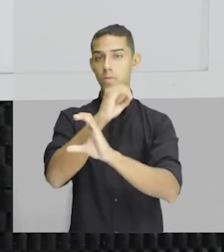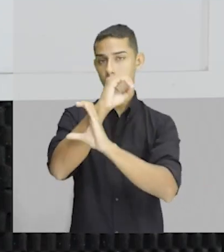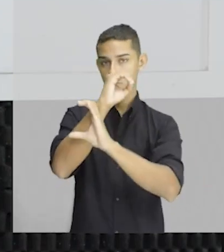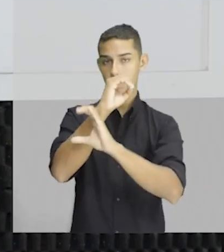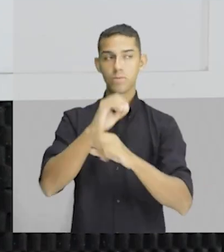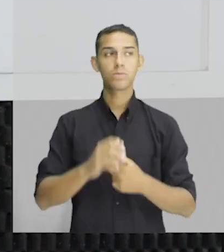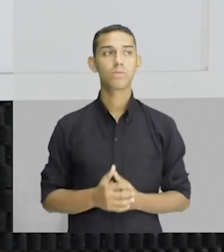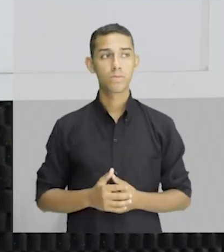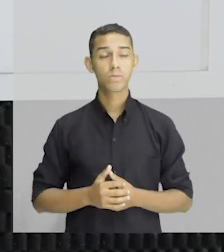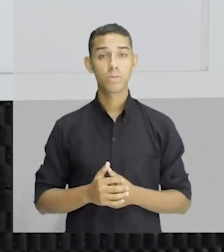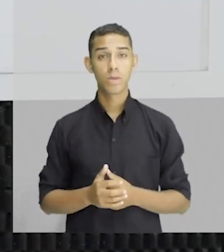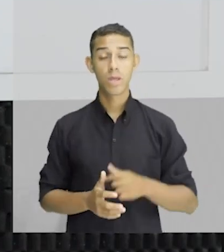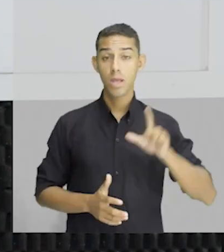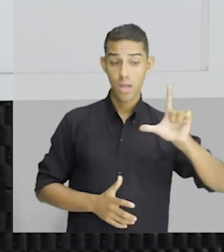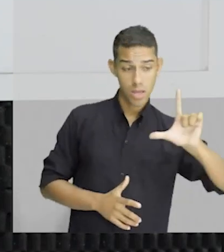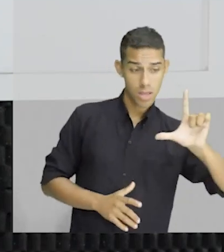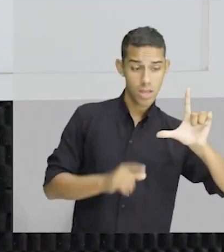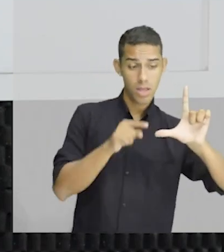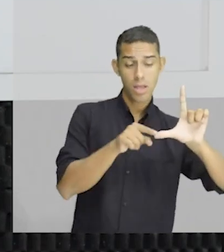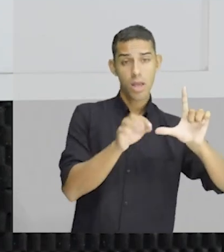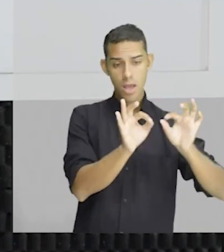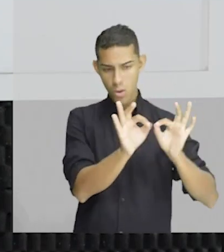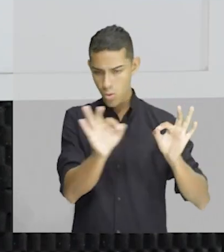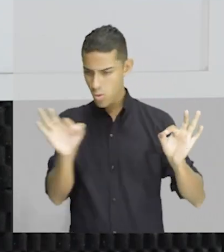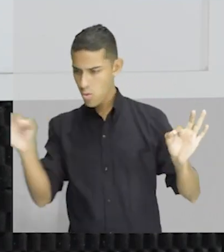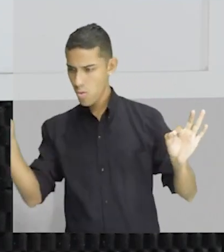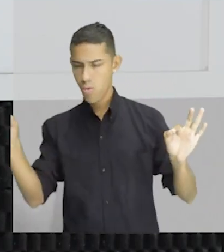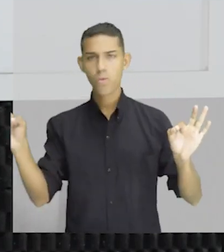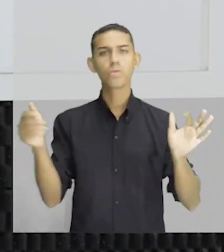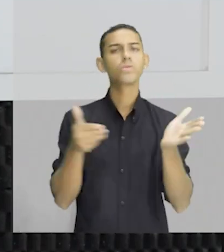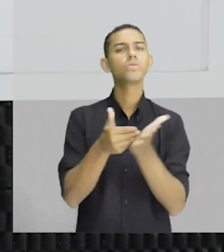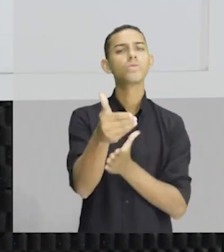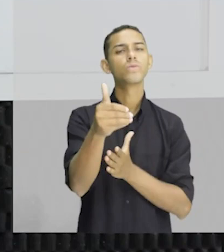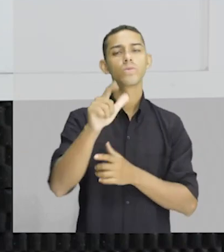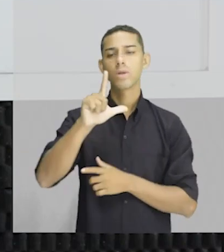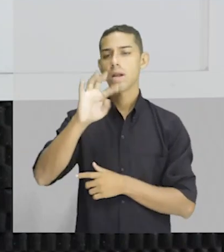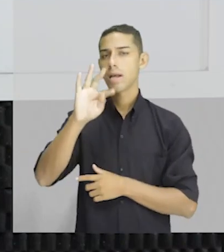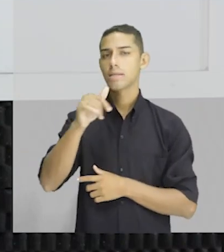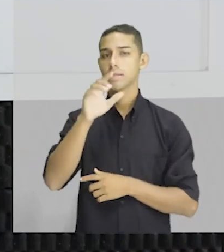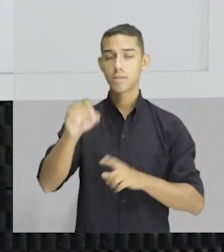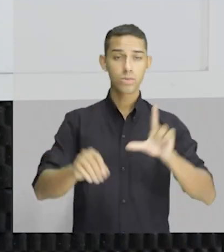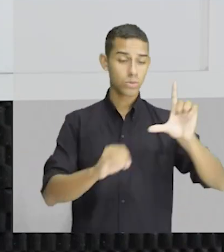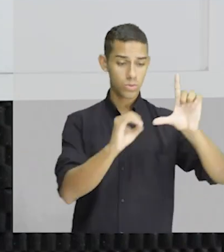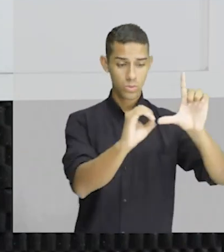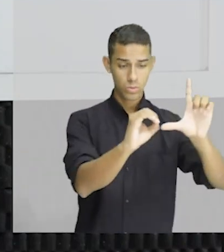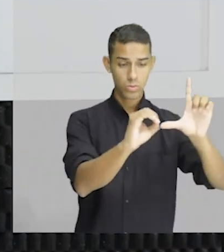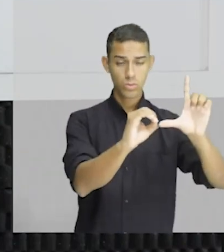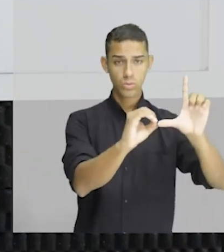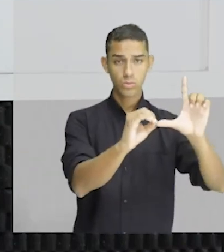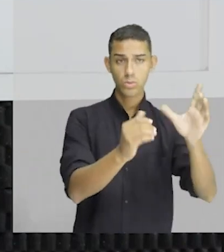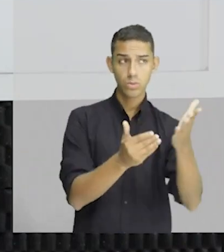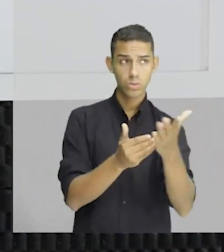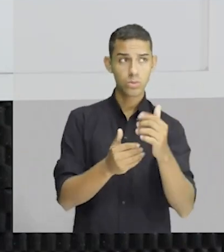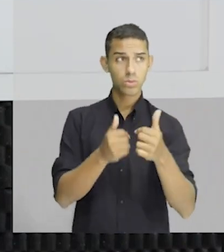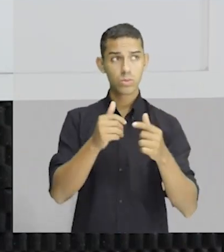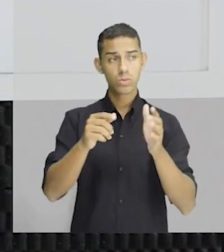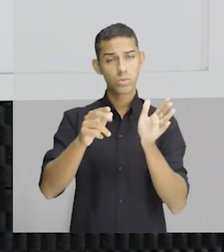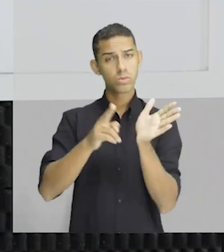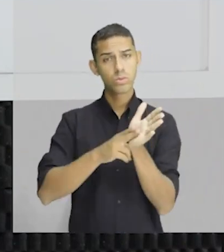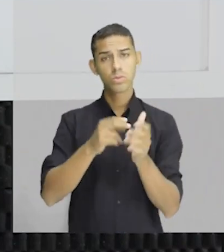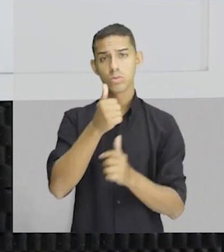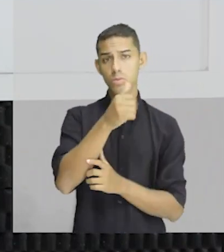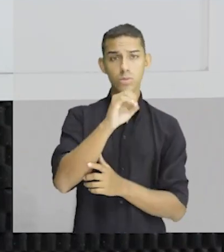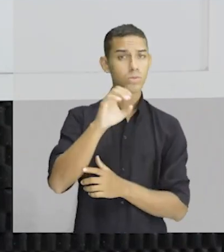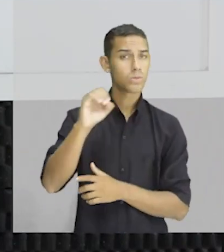Celsius. L é o comprimento inicial do latão, 100 centímetros. Para facilitar aí, vamos botar